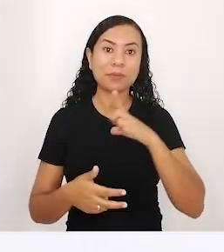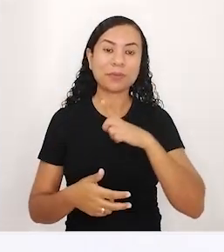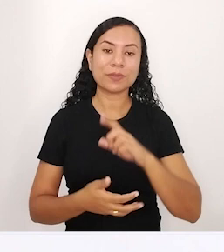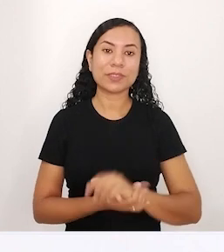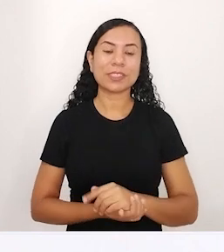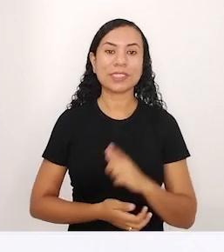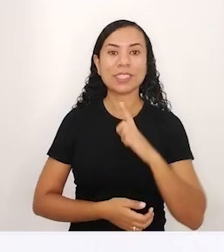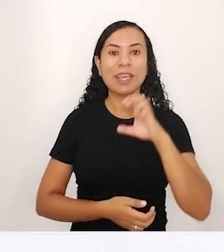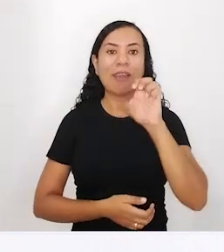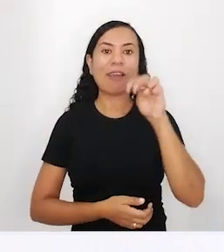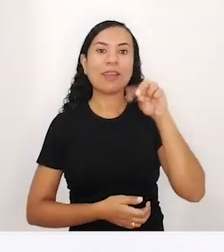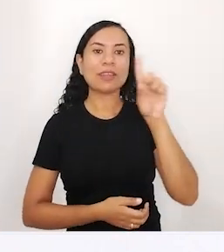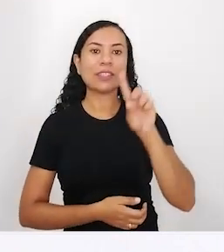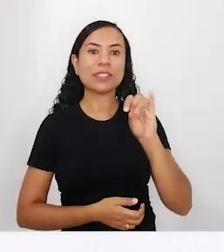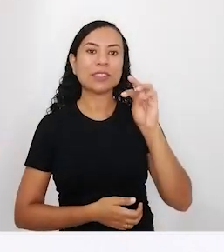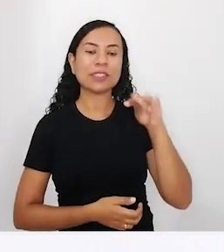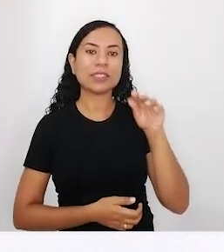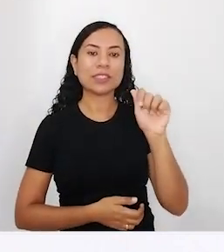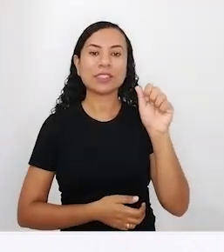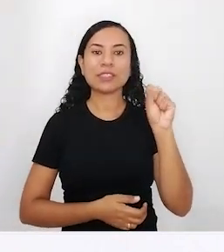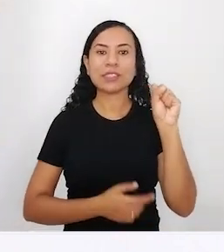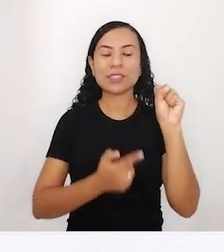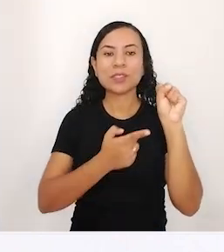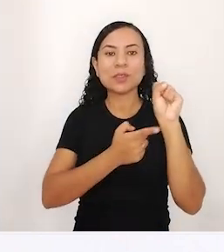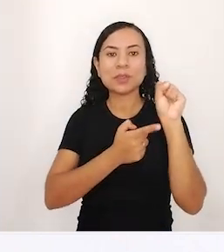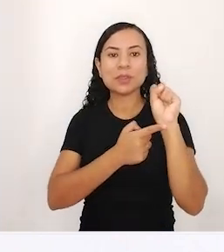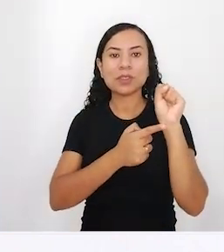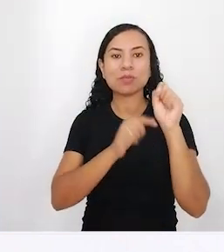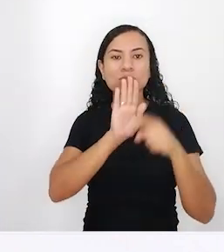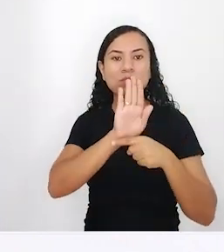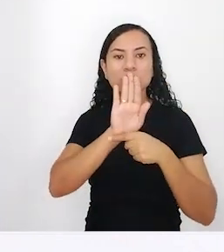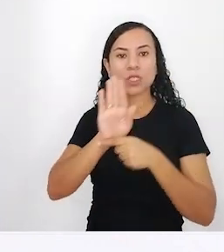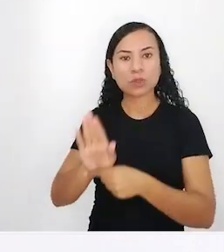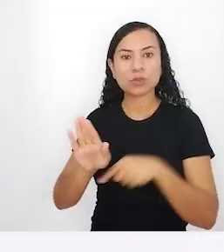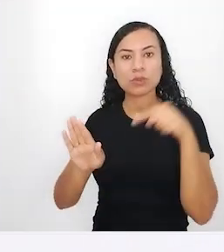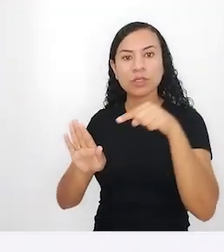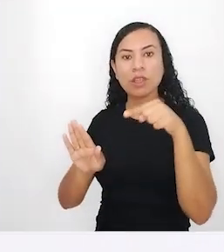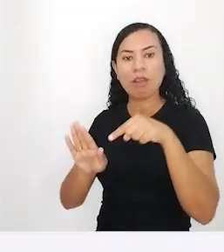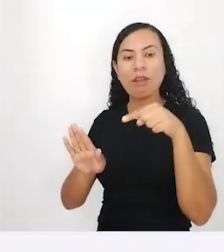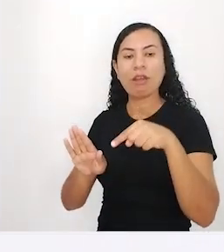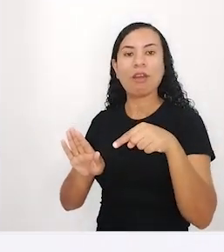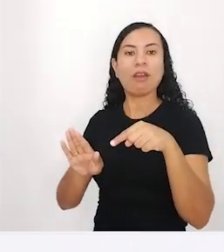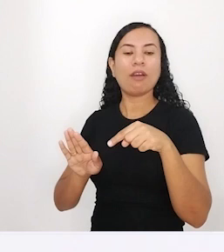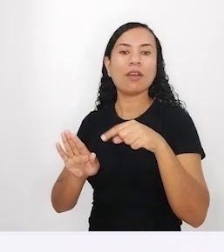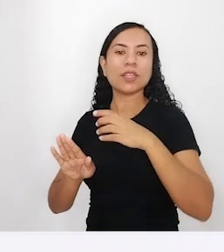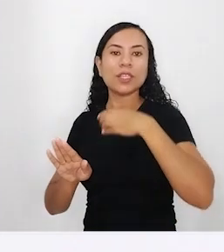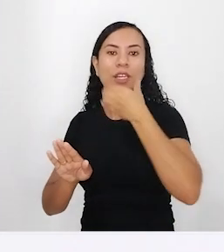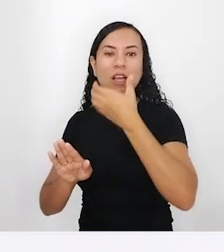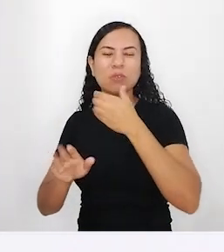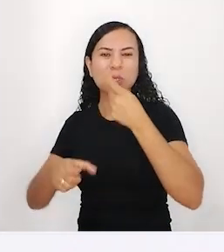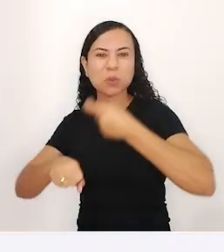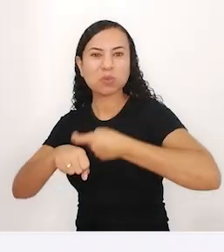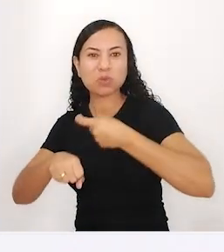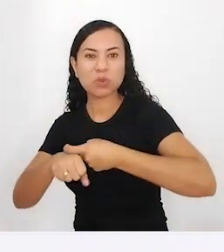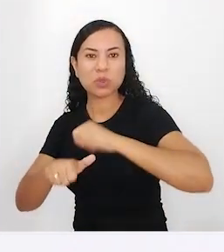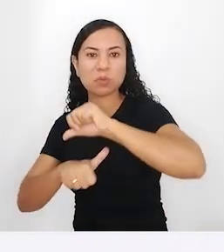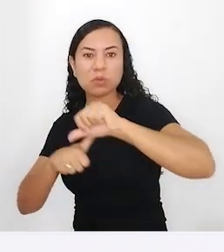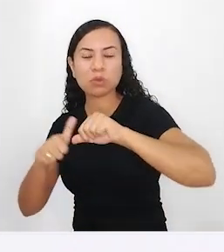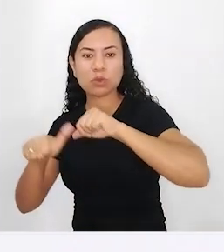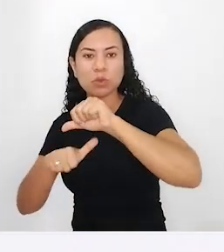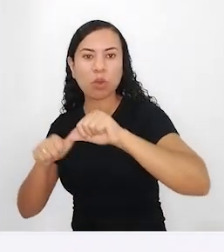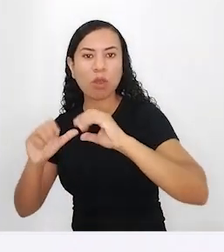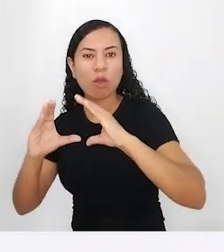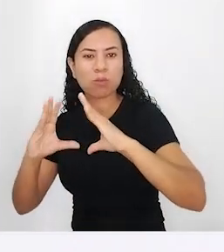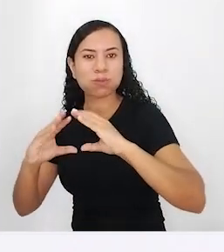das enzimas que degradam a parede celular aumenta, fazendo com que a fruta passe de rígida para mais macia. O desenvolvimento